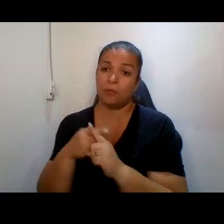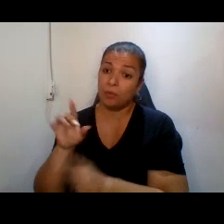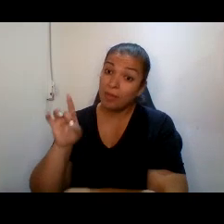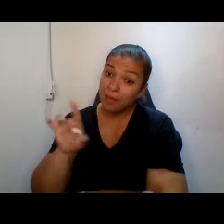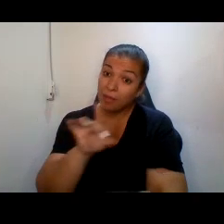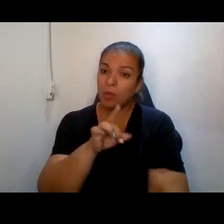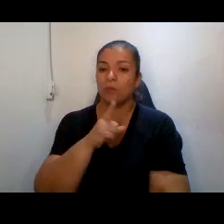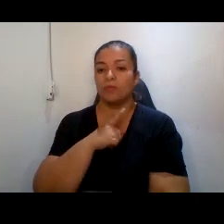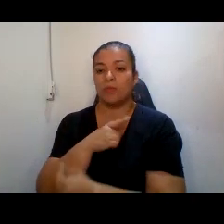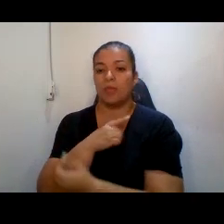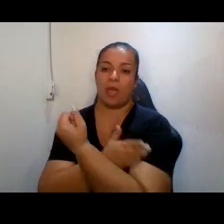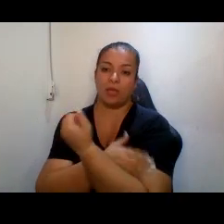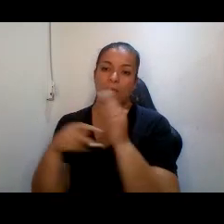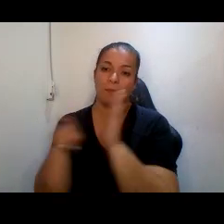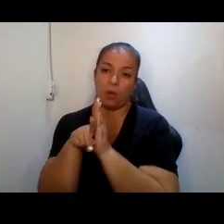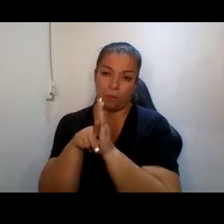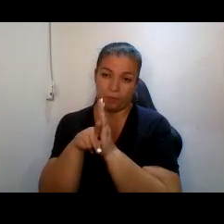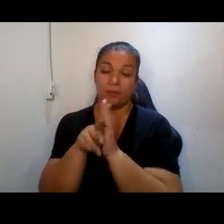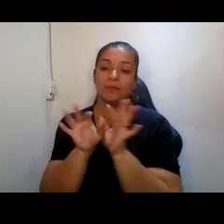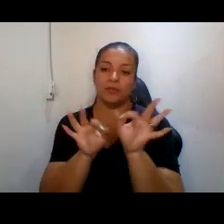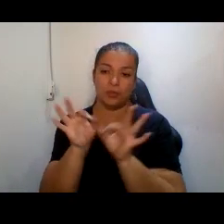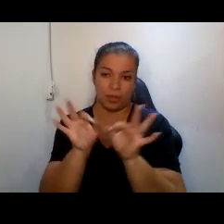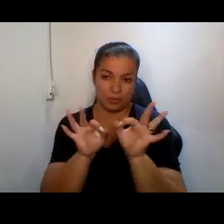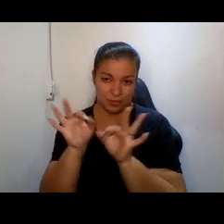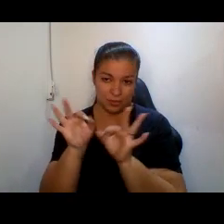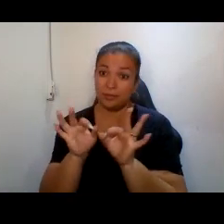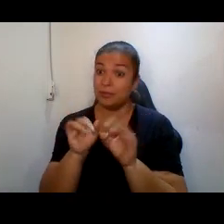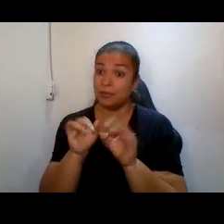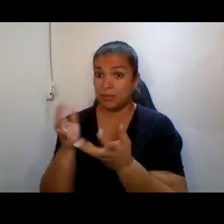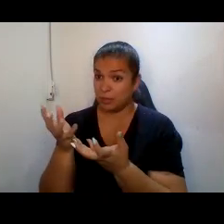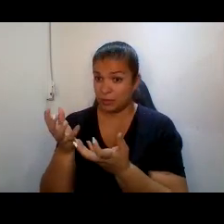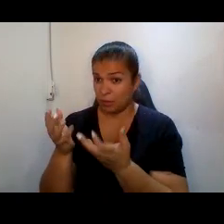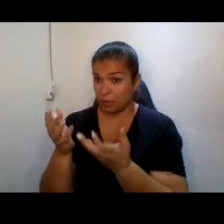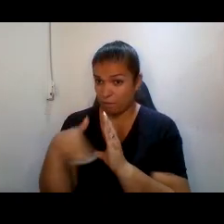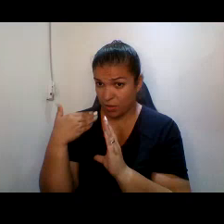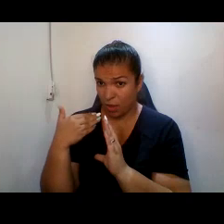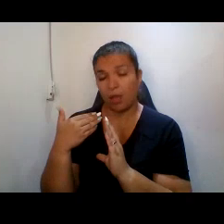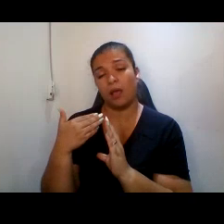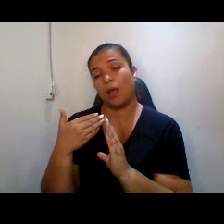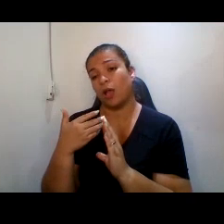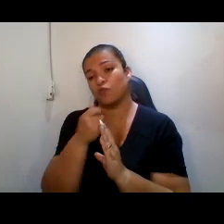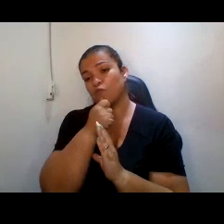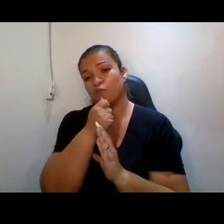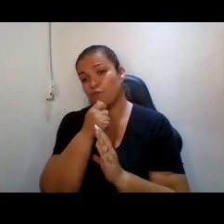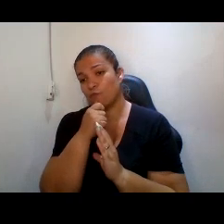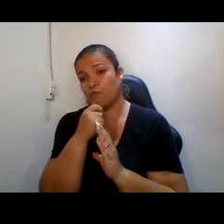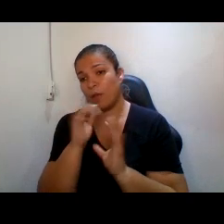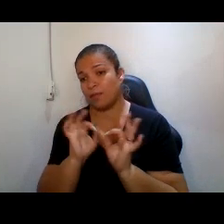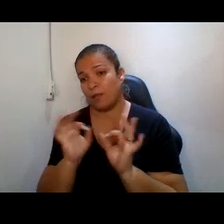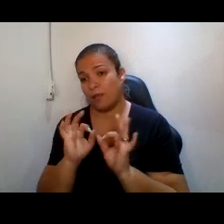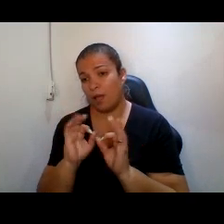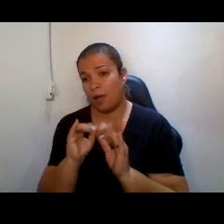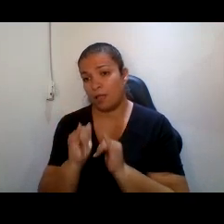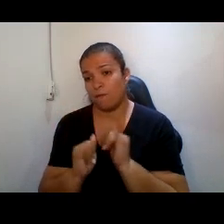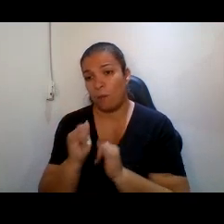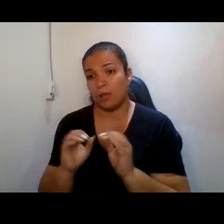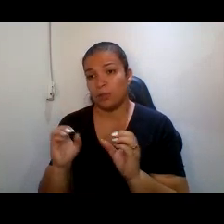aqui, que está sendo organizada. Se não enviar, não vai ter essa informação lá.